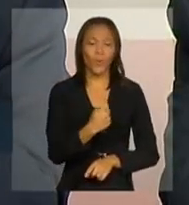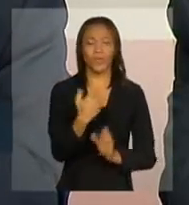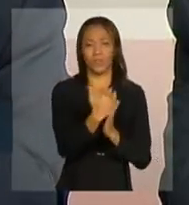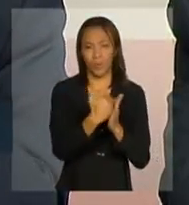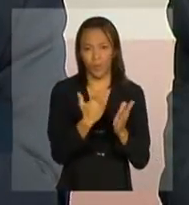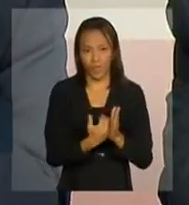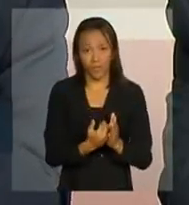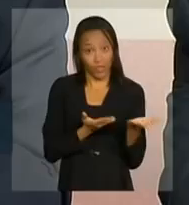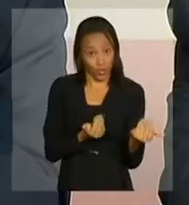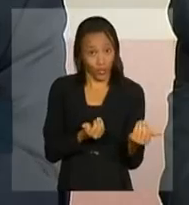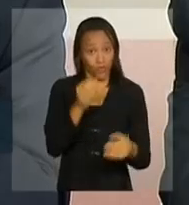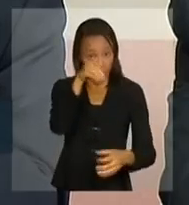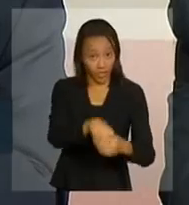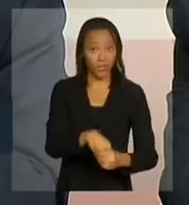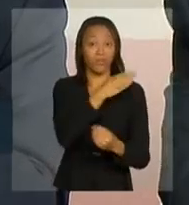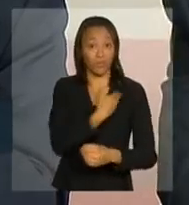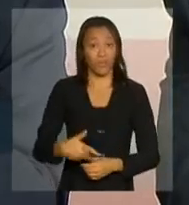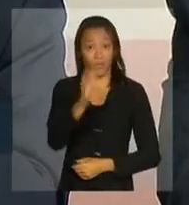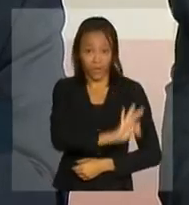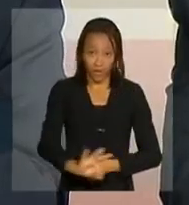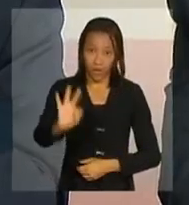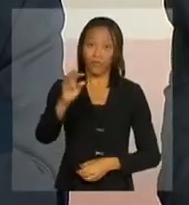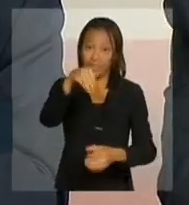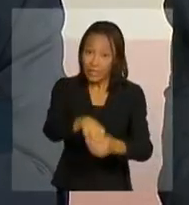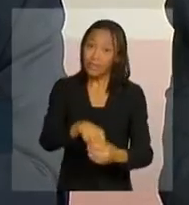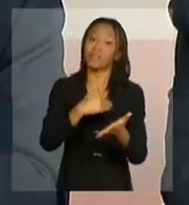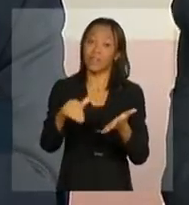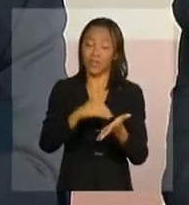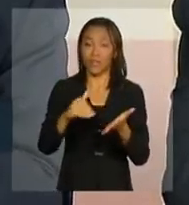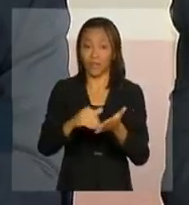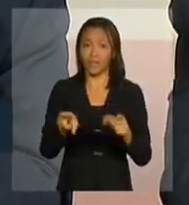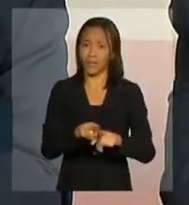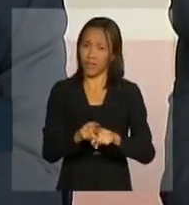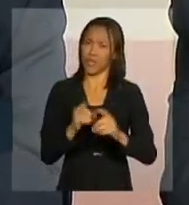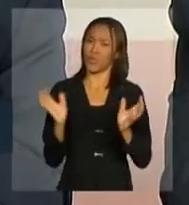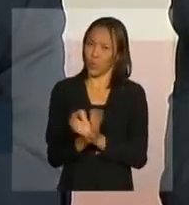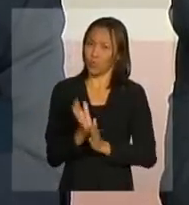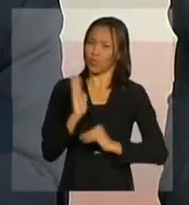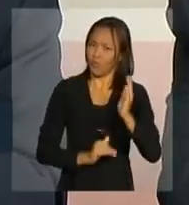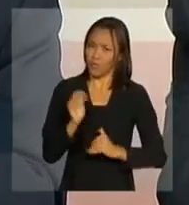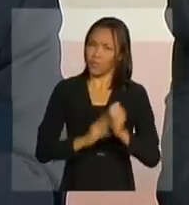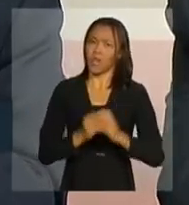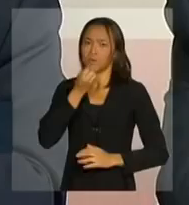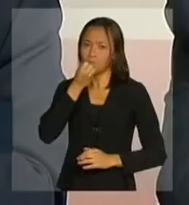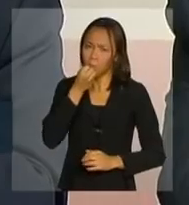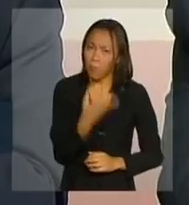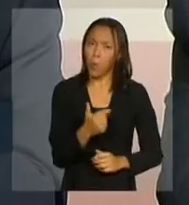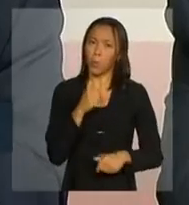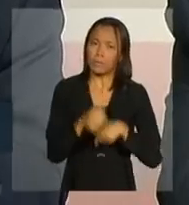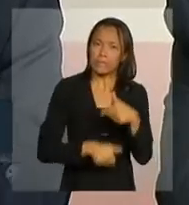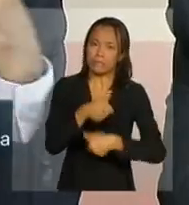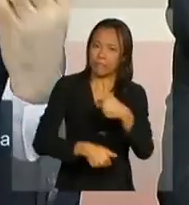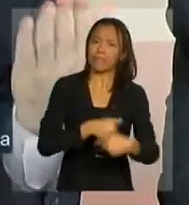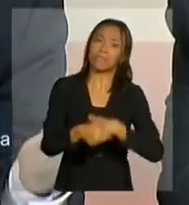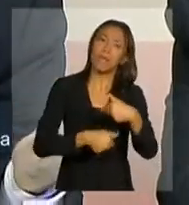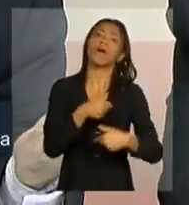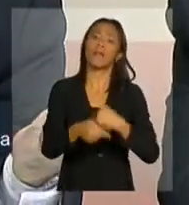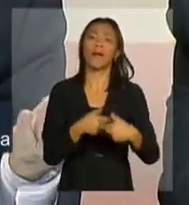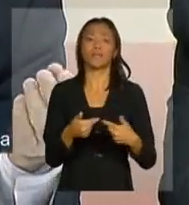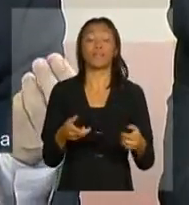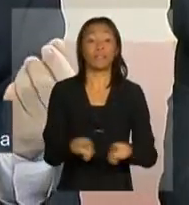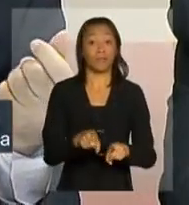do governo federal da Secretaria Nacional de Juventude, à frente de uma equipe muito valorosa que tem trabalhado muito, que tem muitos méritos.